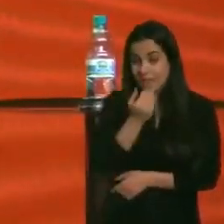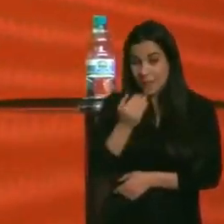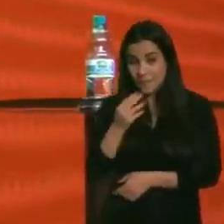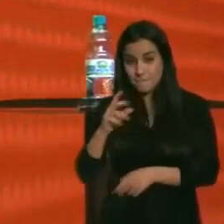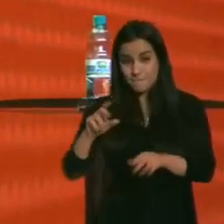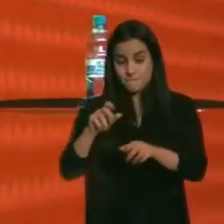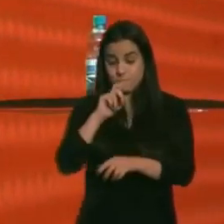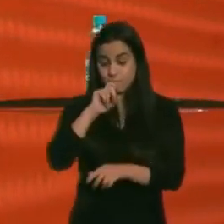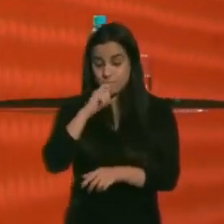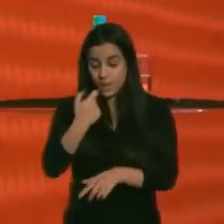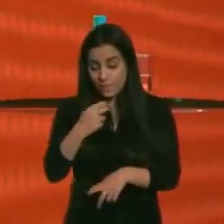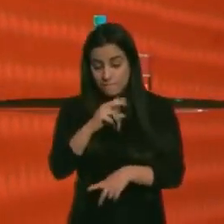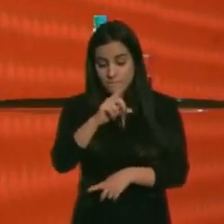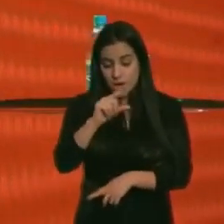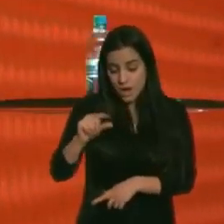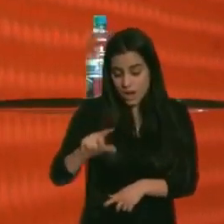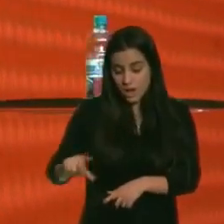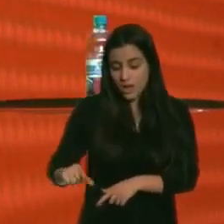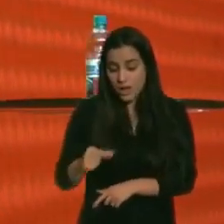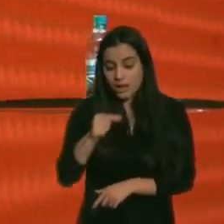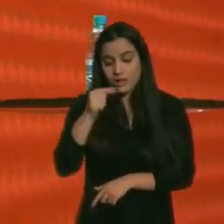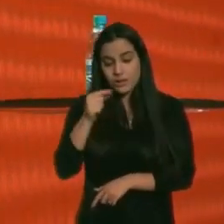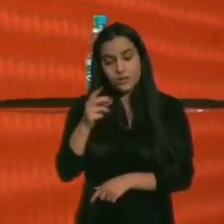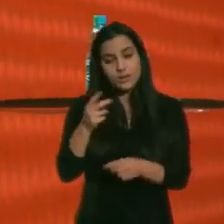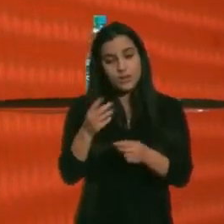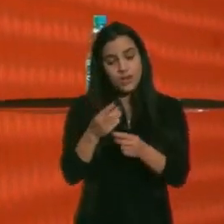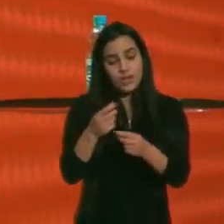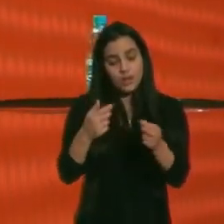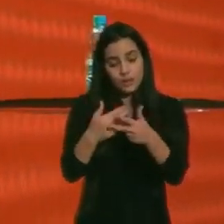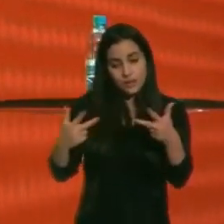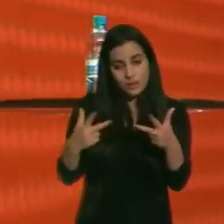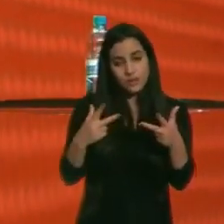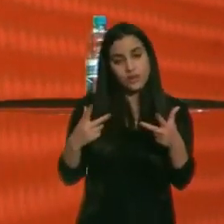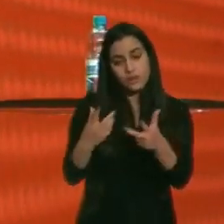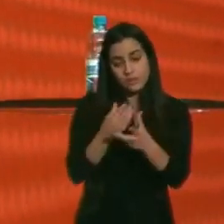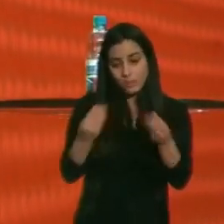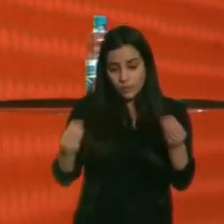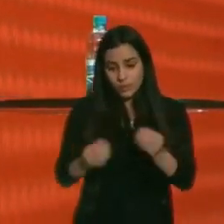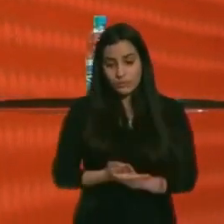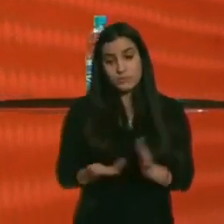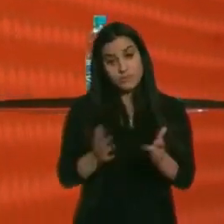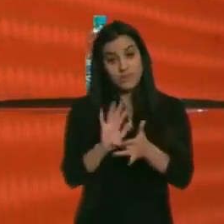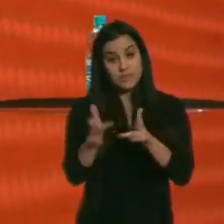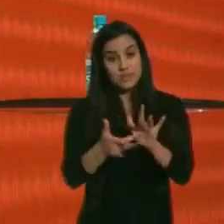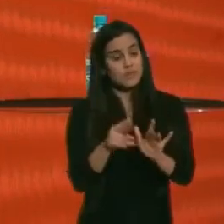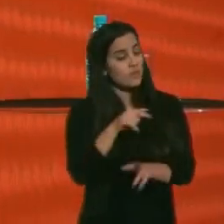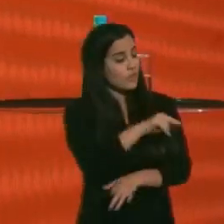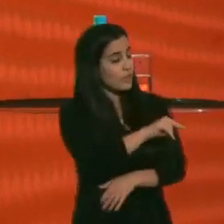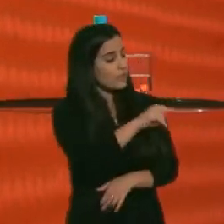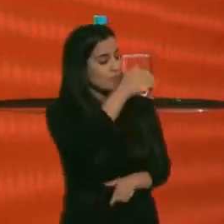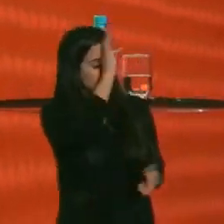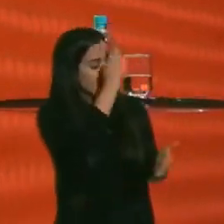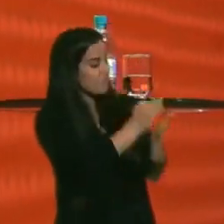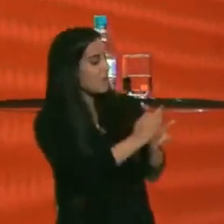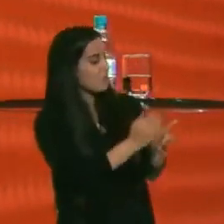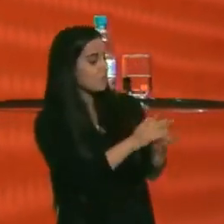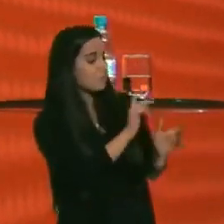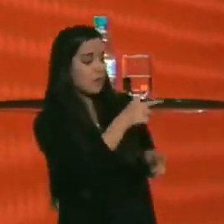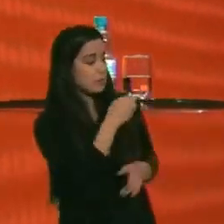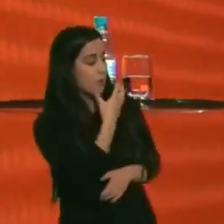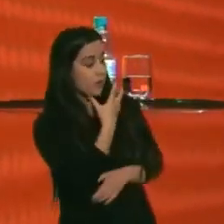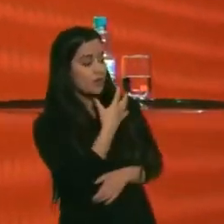do pão que caem da mesa dos filhos. E Jesus diz: a sua fé é